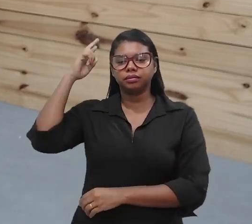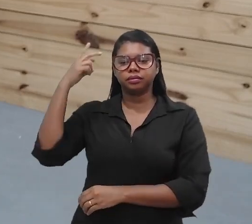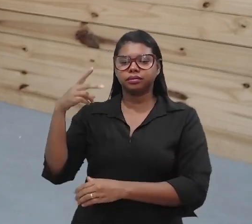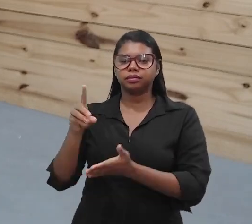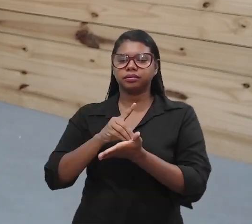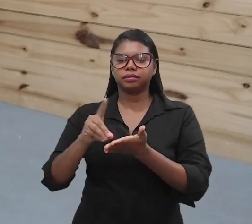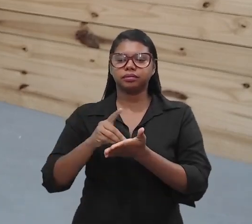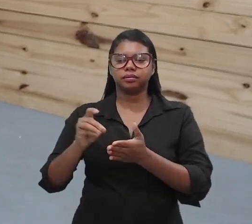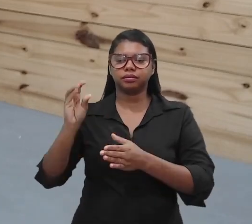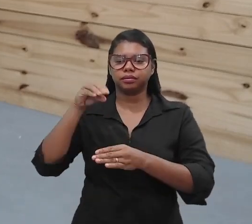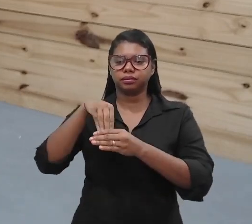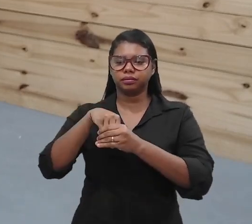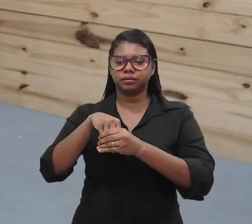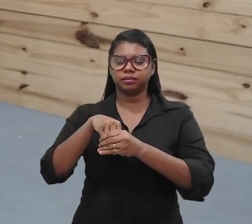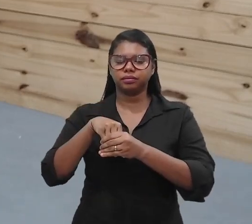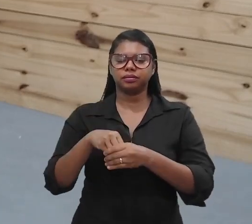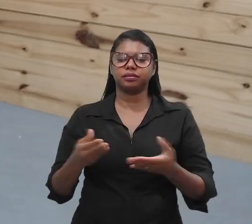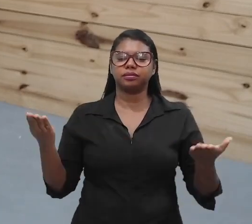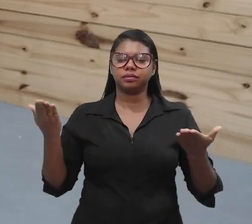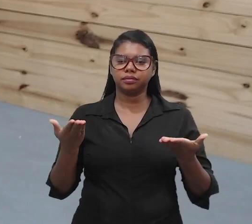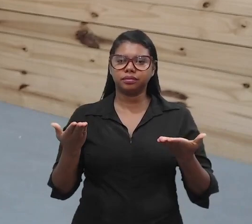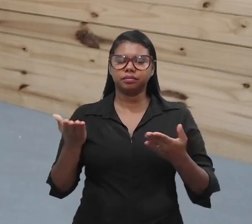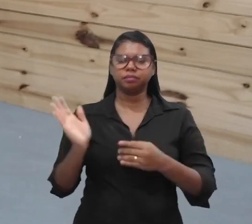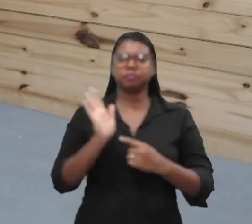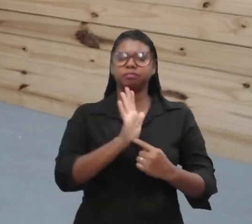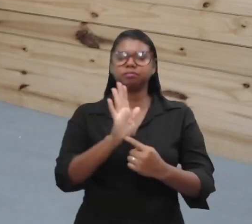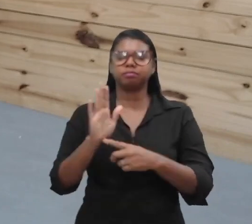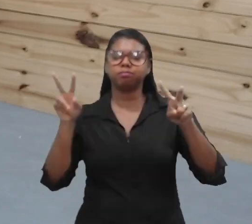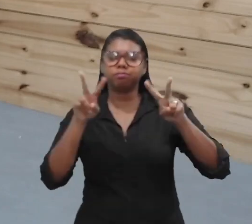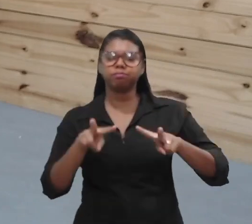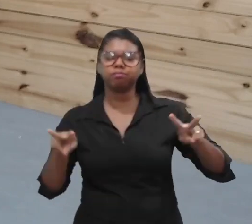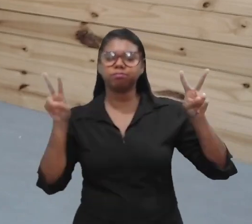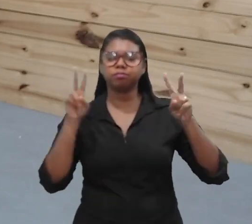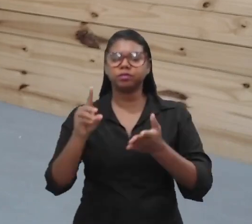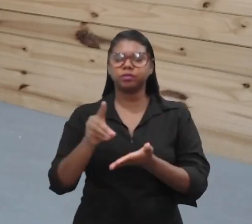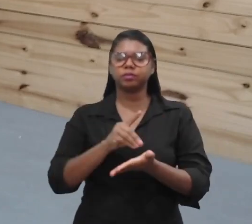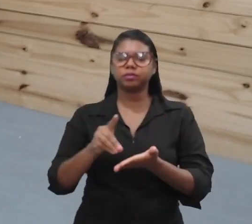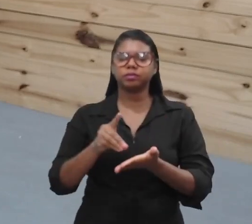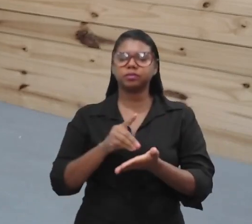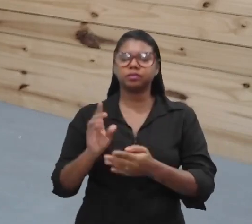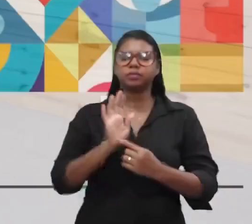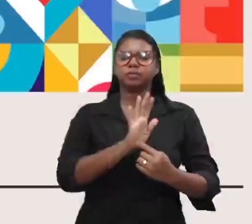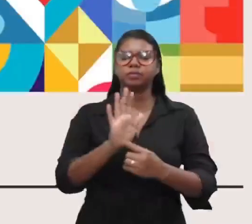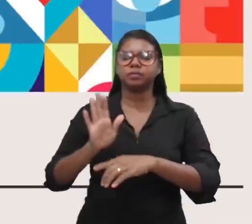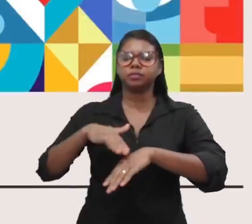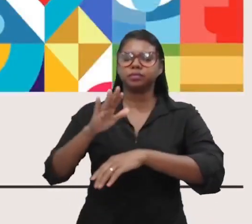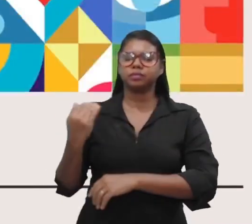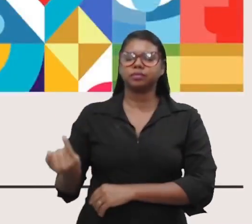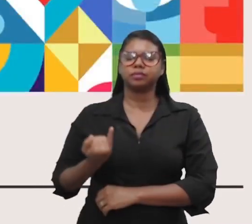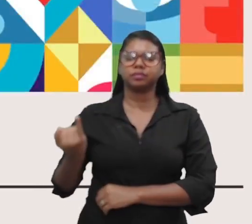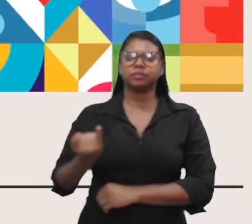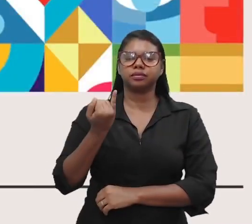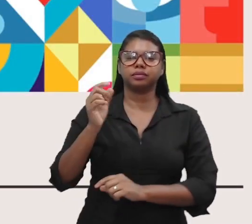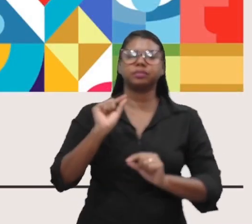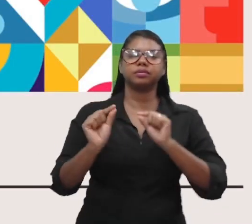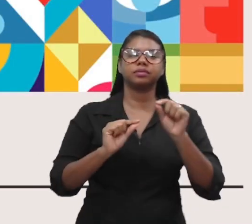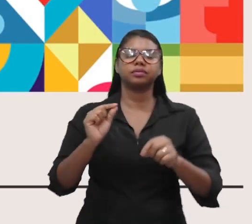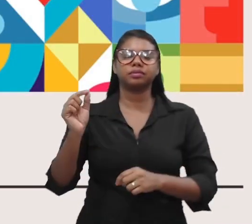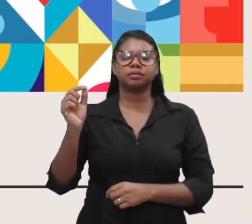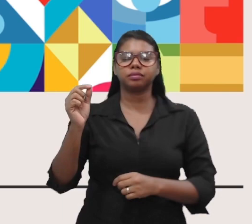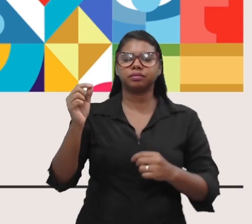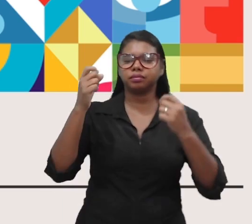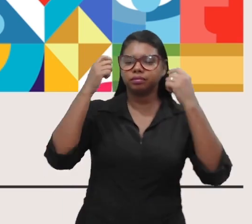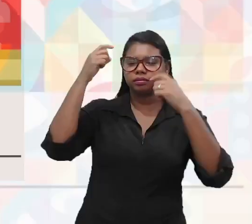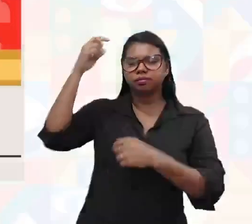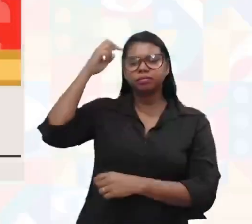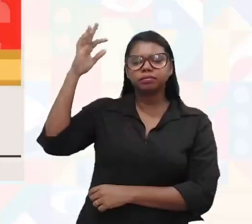Design de Interiores, onde nós vamos ver as origens do design. É muito importante que a gente tenha em mente a origem